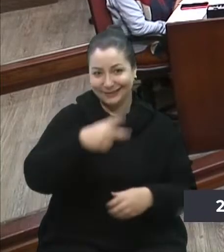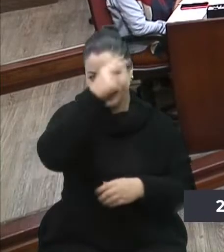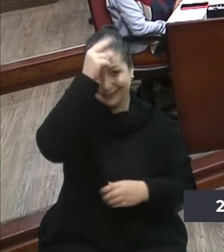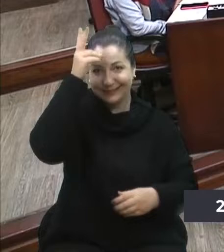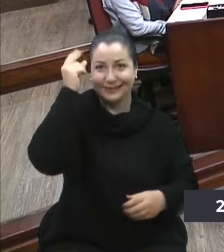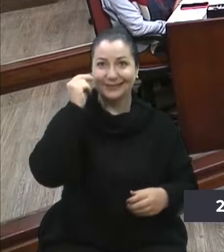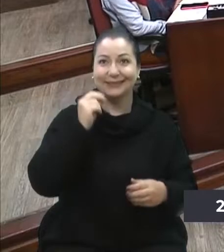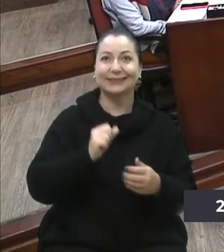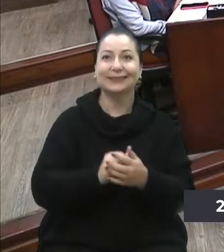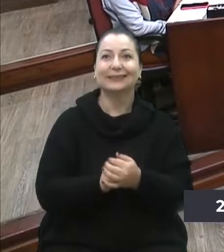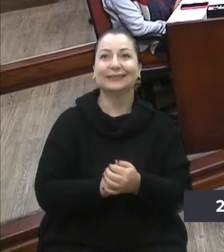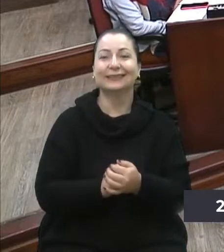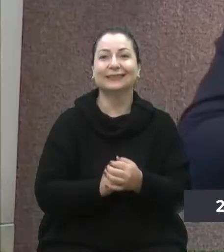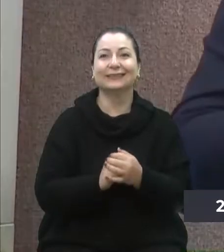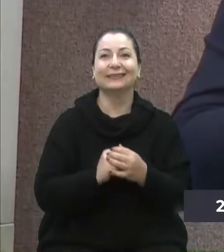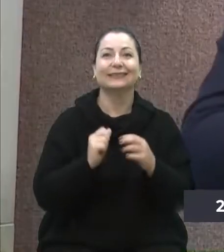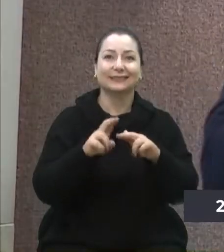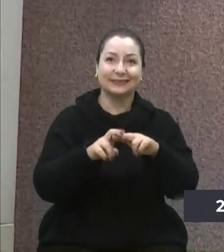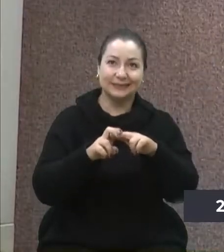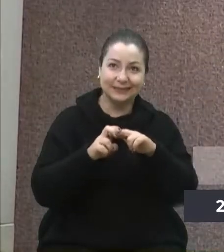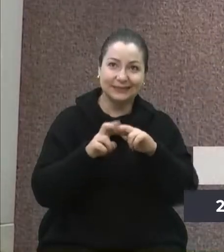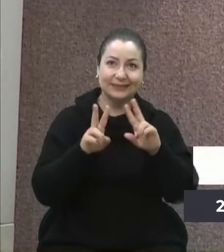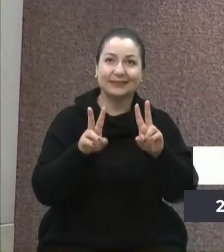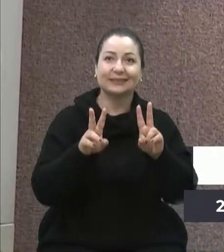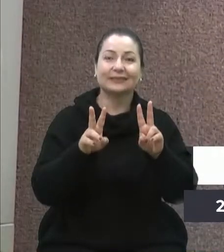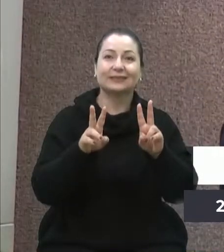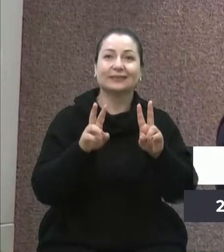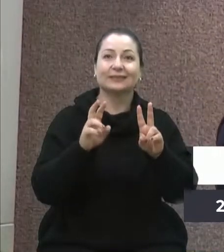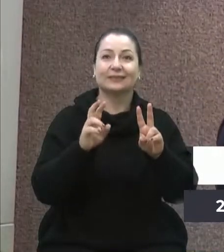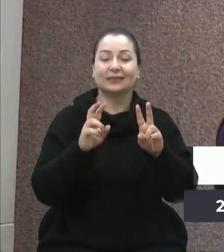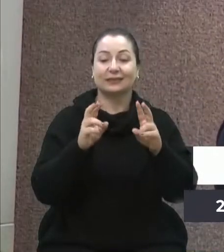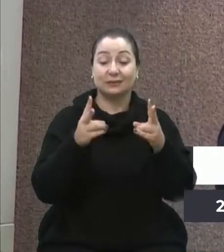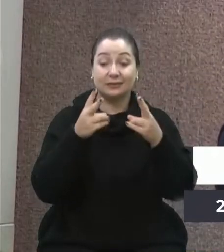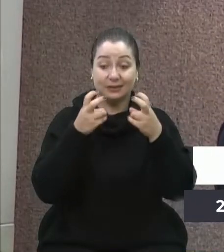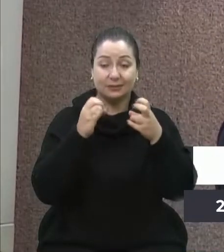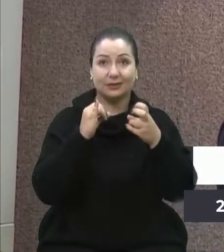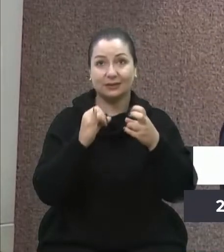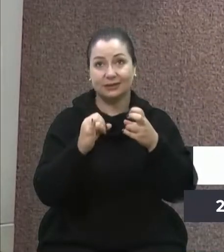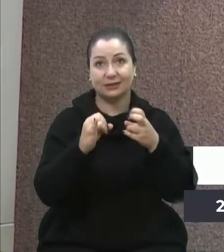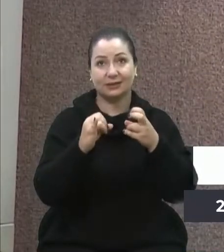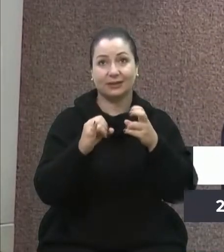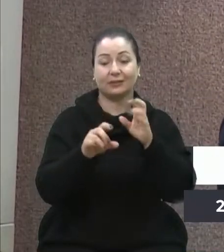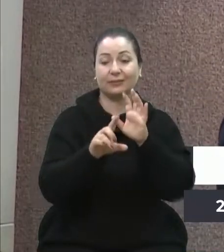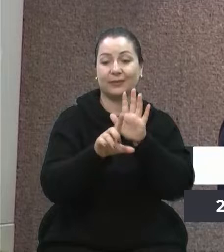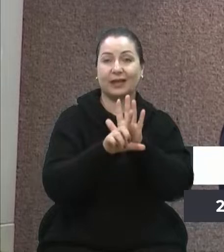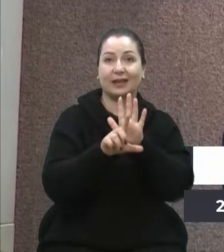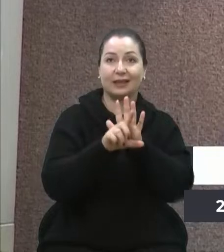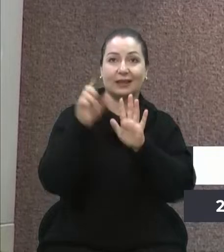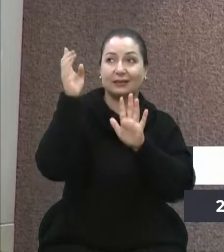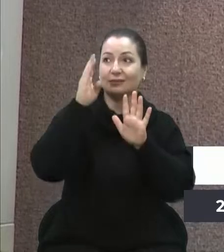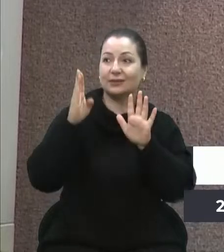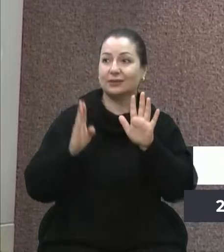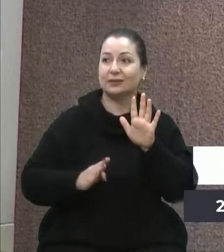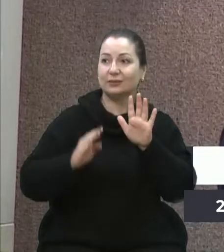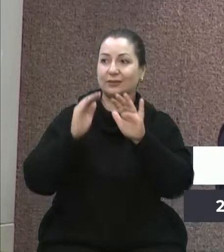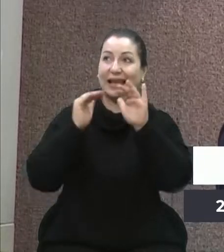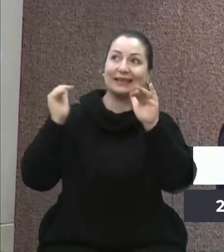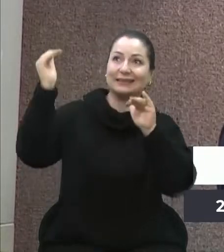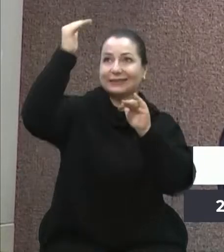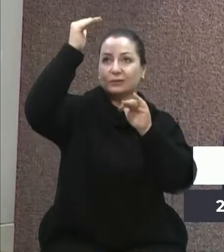que uma legislação federal está acima da legislação municipal, isso quer dizer que nós temos muito a avançar em Caxias do Sul ainda.